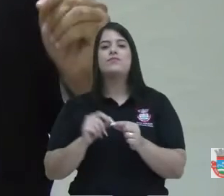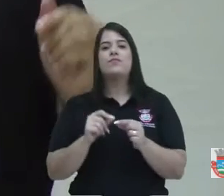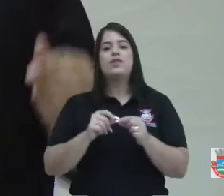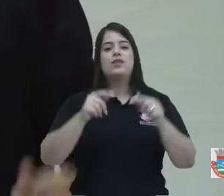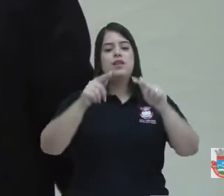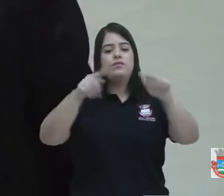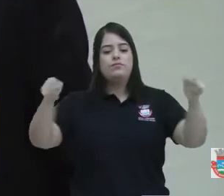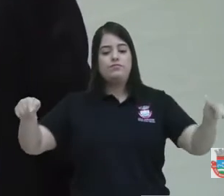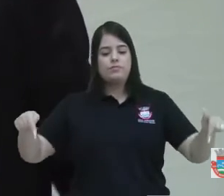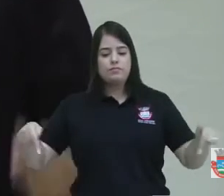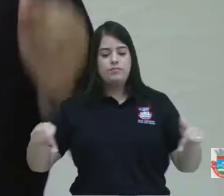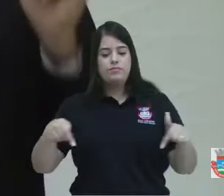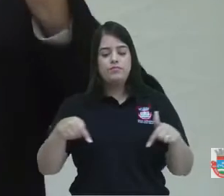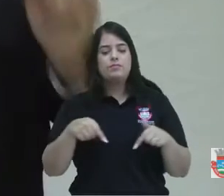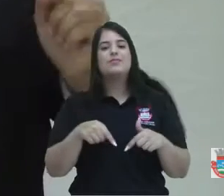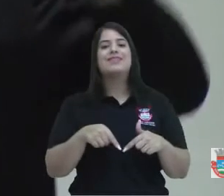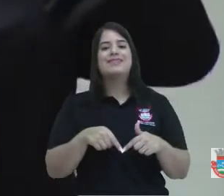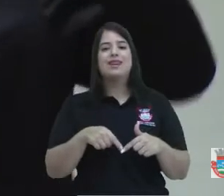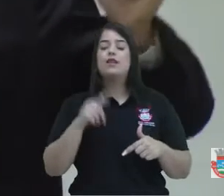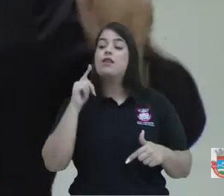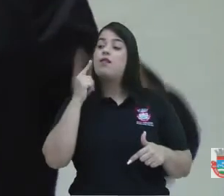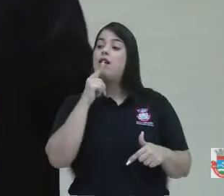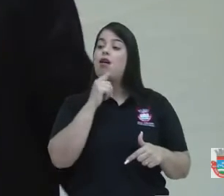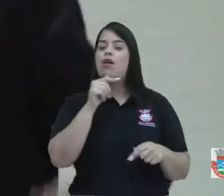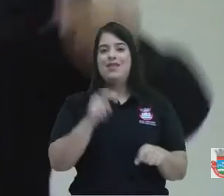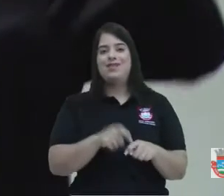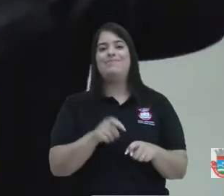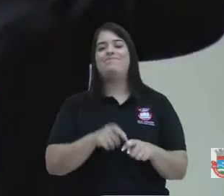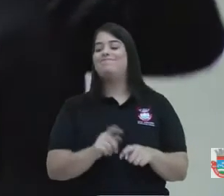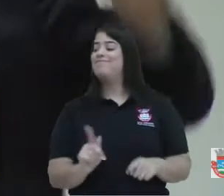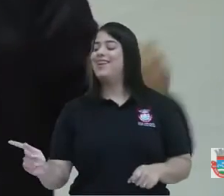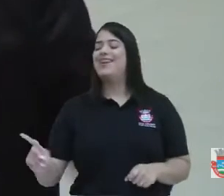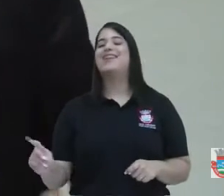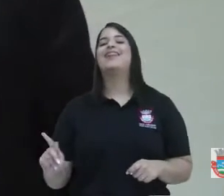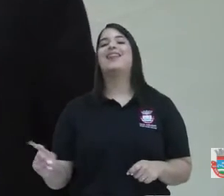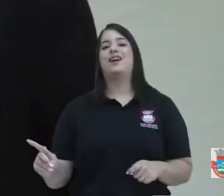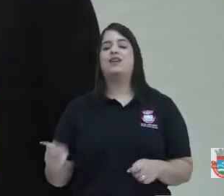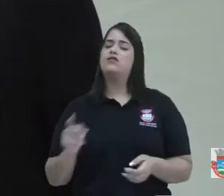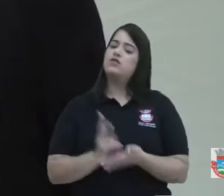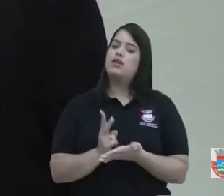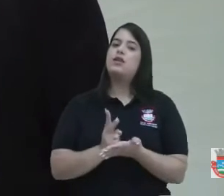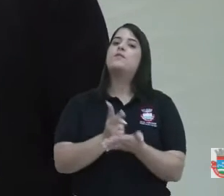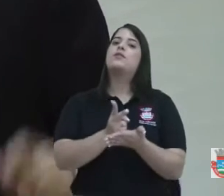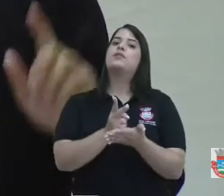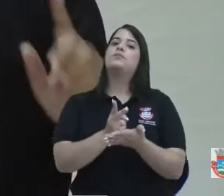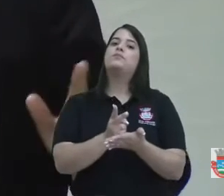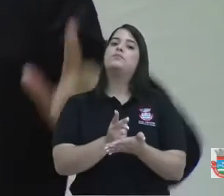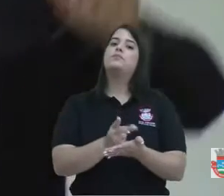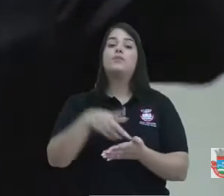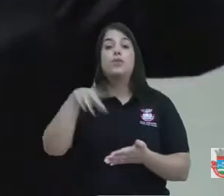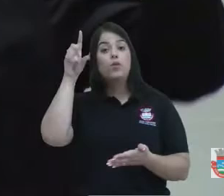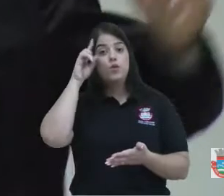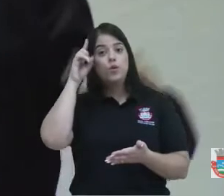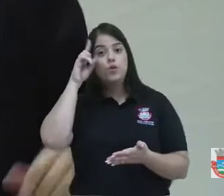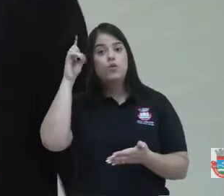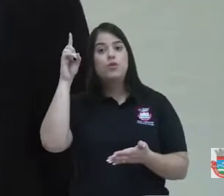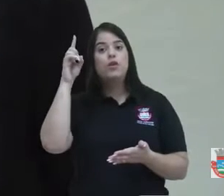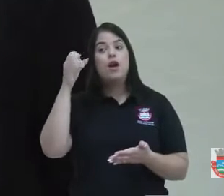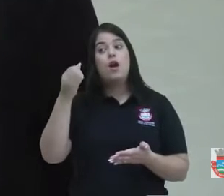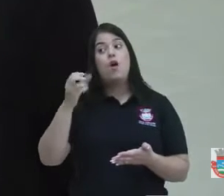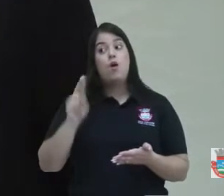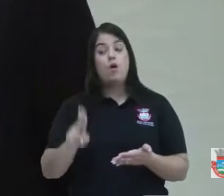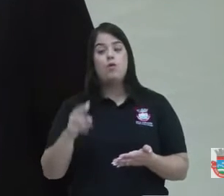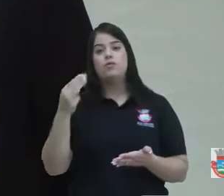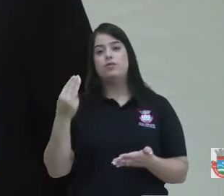sala odontométrica para ter um dentista lá constantemente, todos os dias ou os